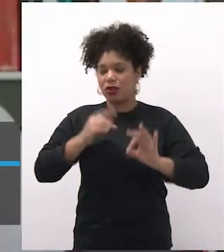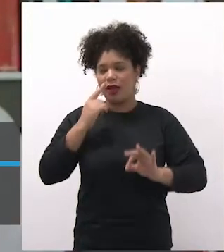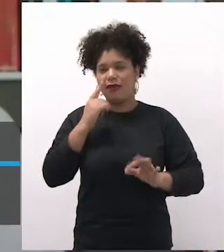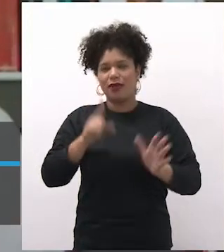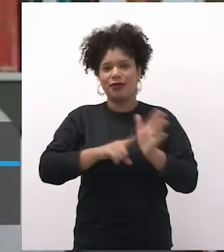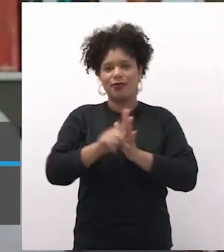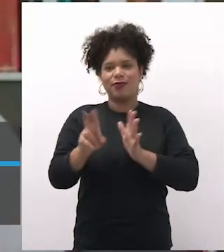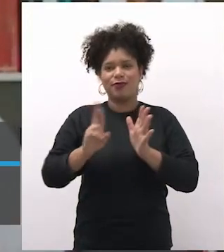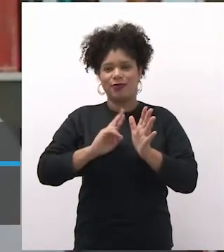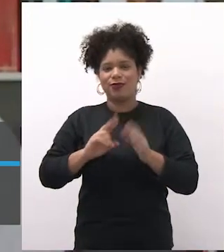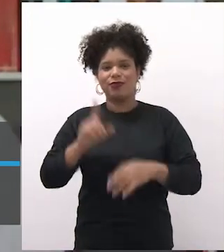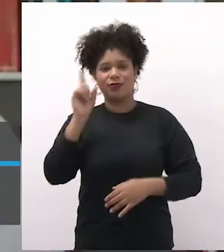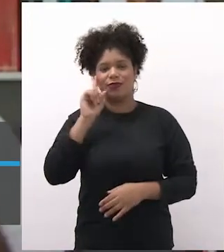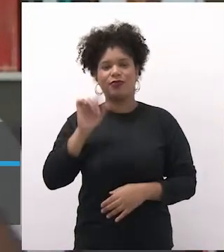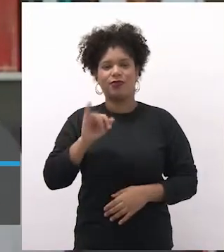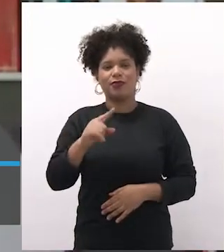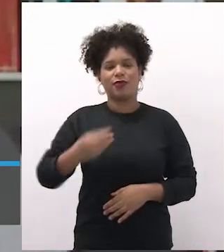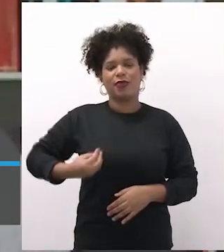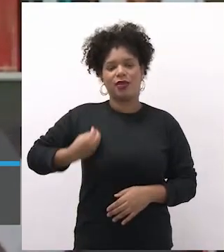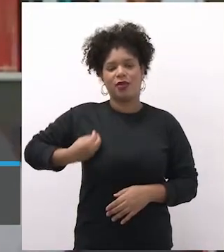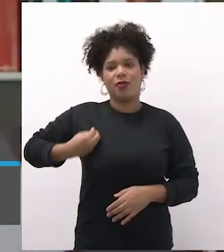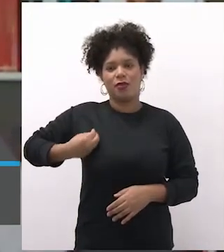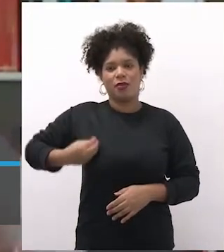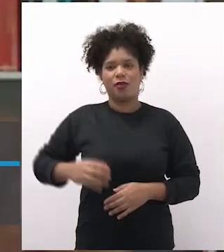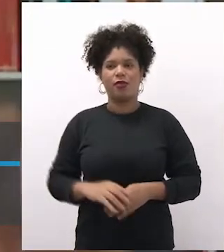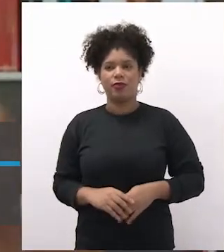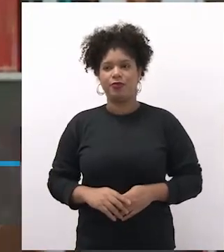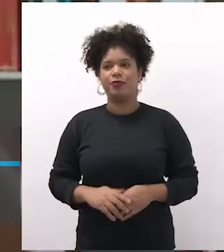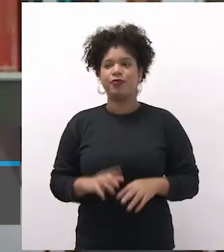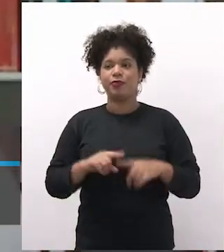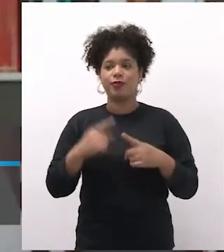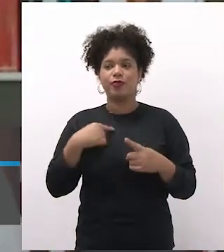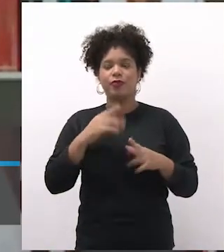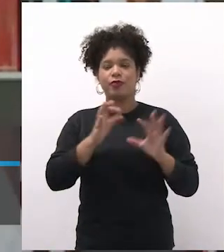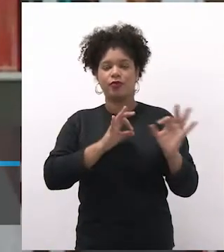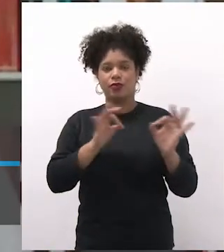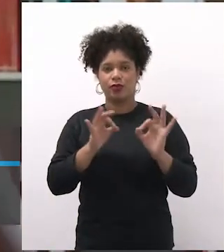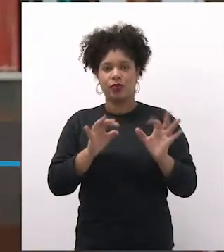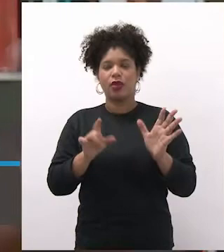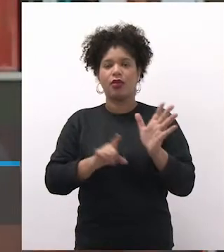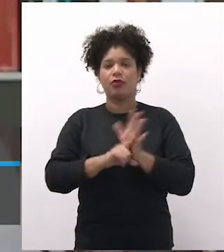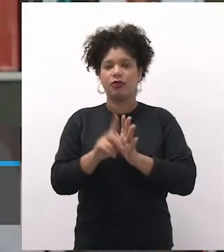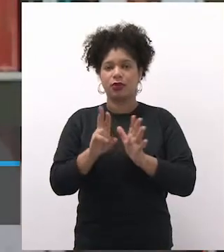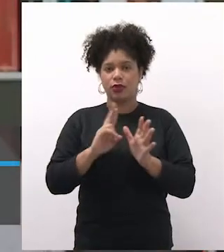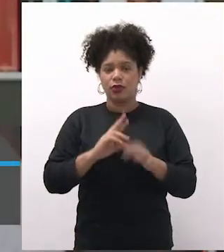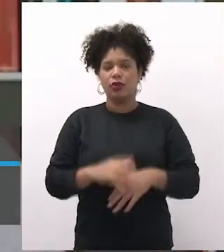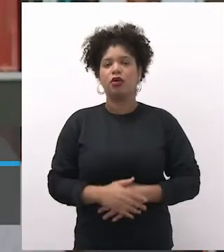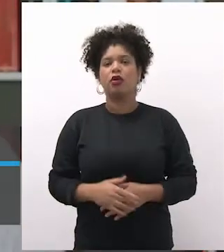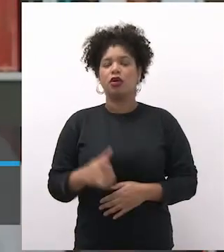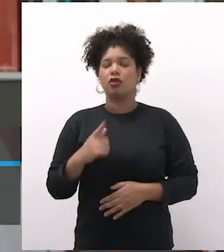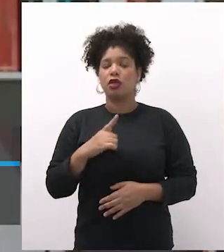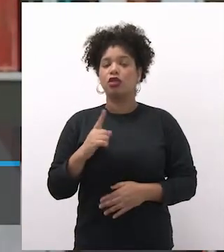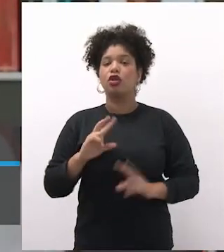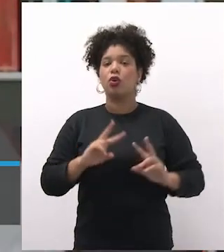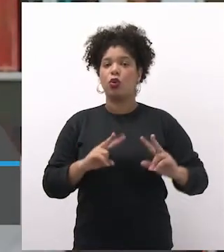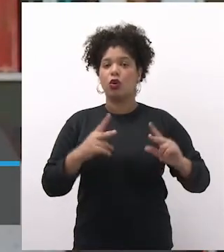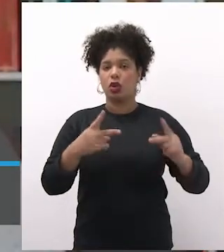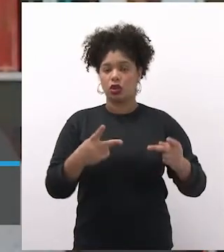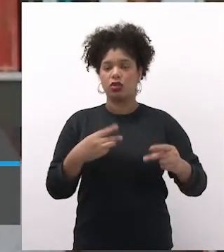você já estava, mas nós organizamos uma enquete, colocamos o link do grupo e as